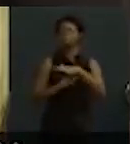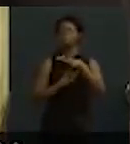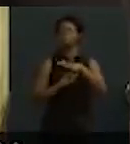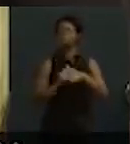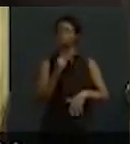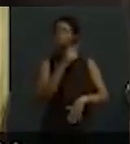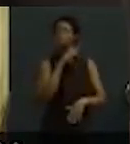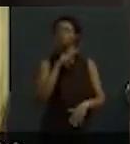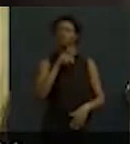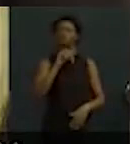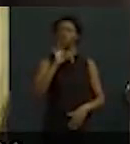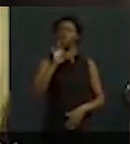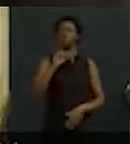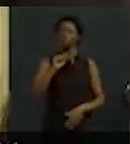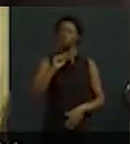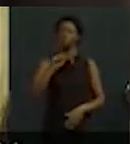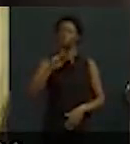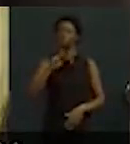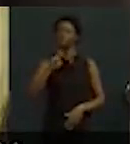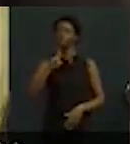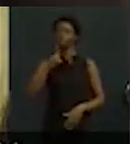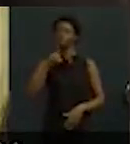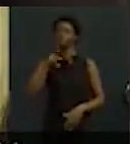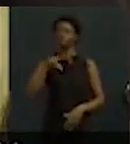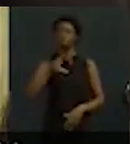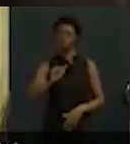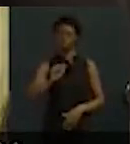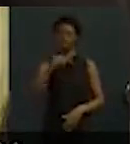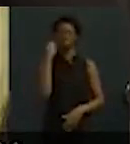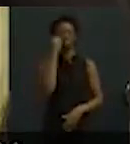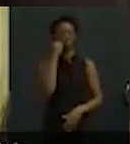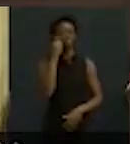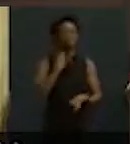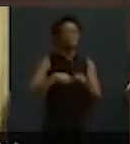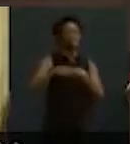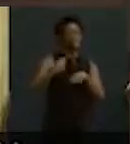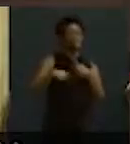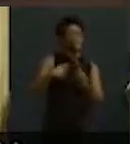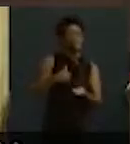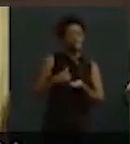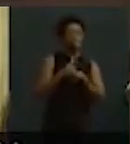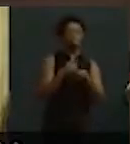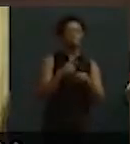Redonda. Por sua experiência administrativa, assessorou